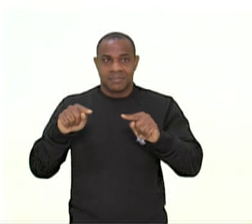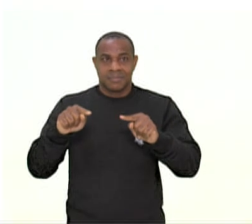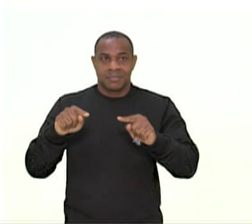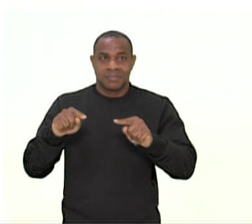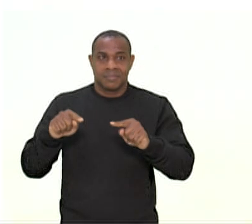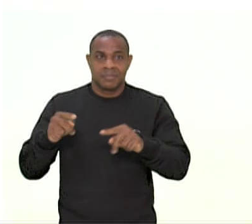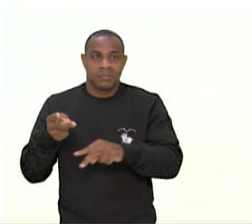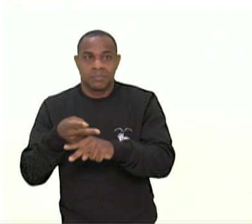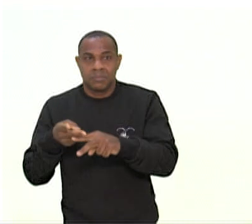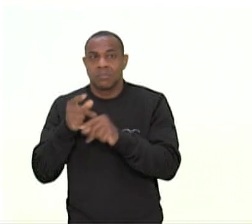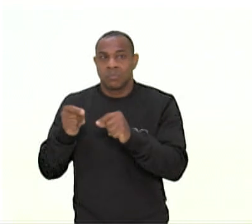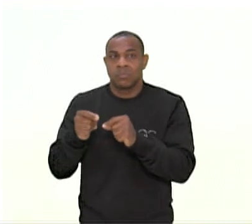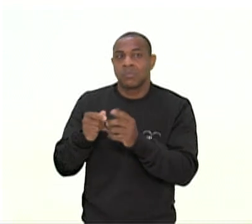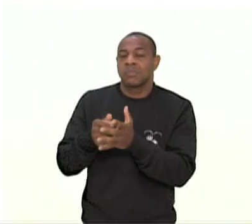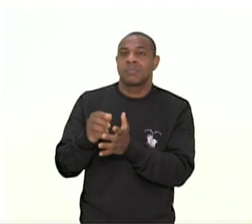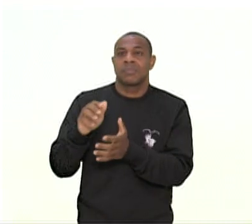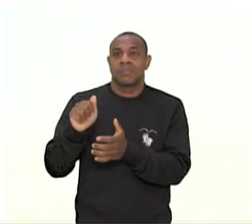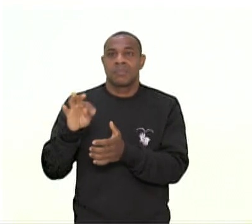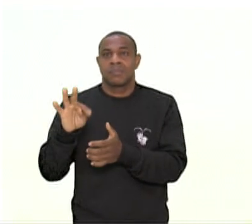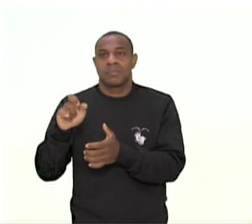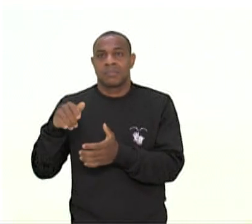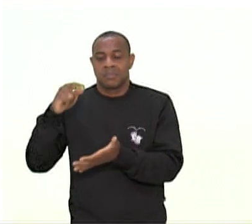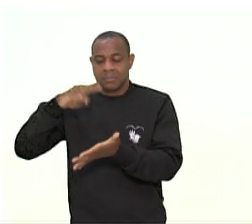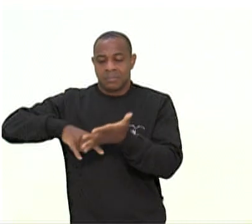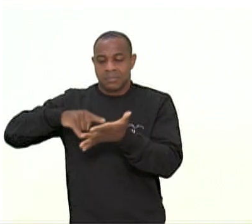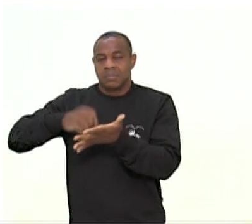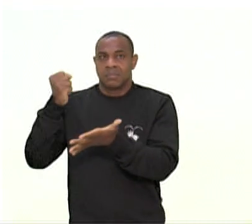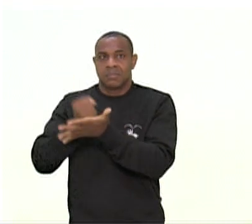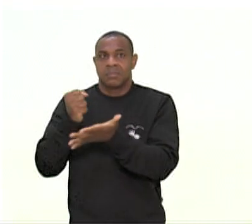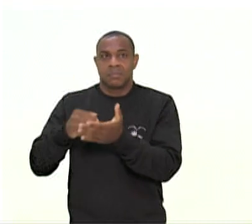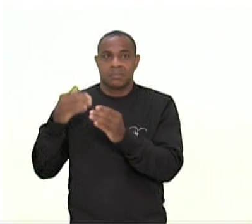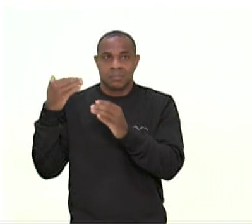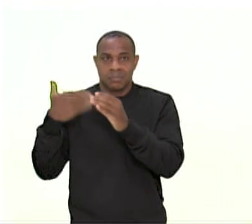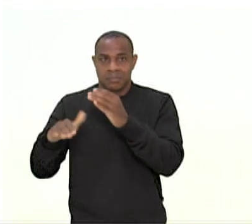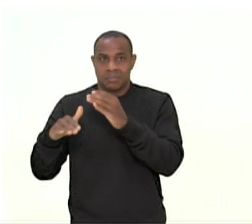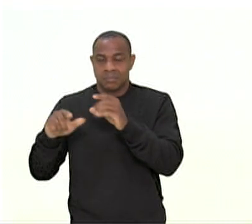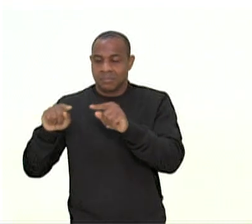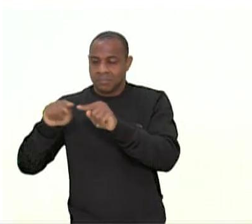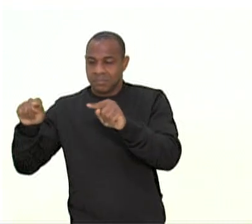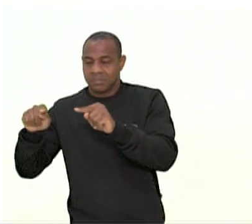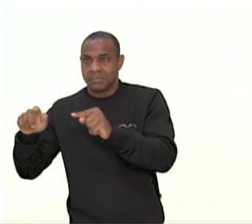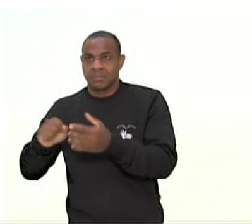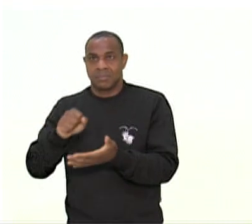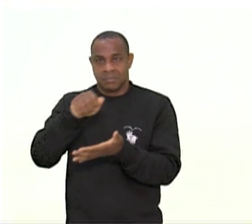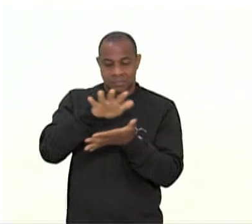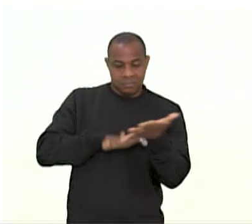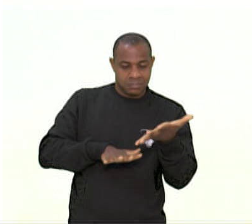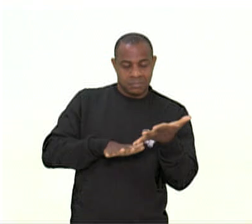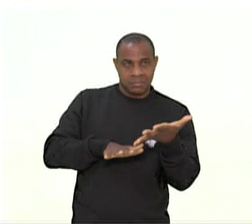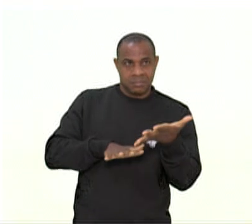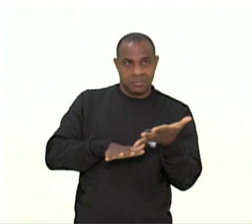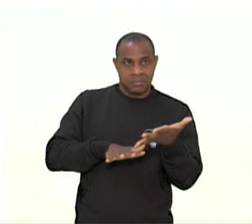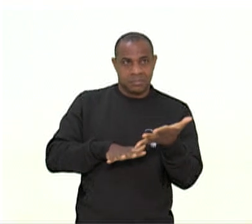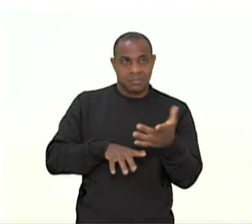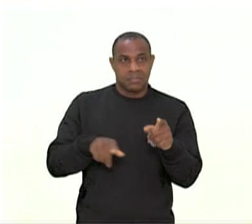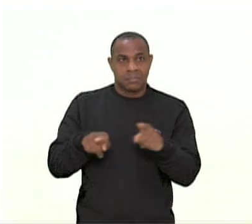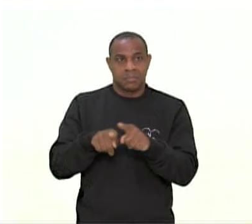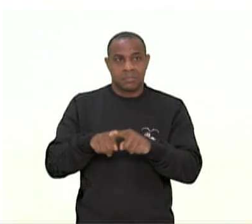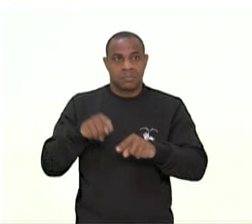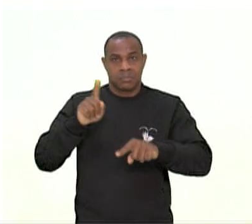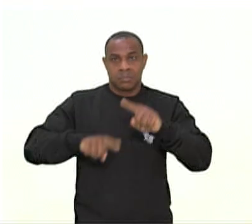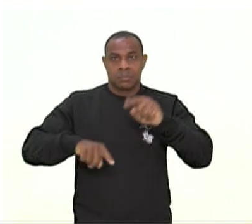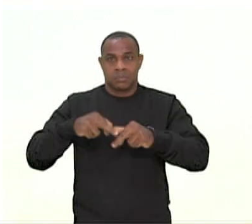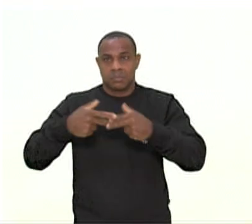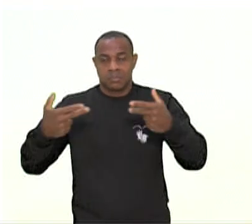providenciaram os atestados que enviaram, espacinho, as atividades como instrumentos, mais